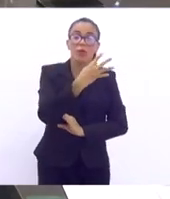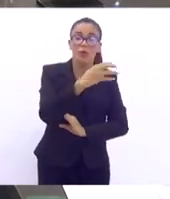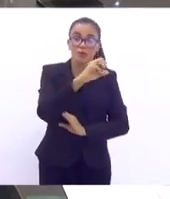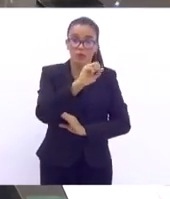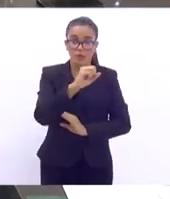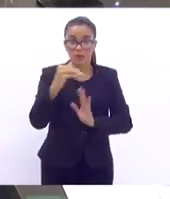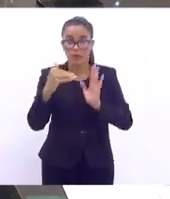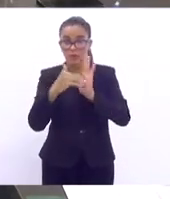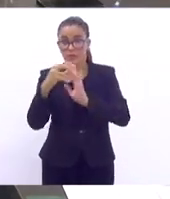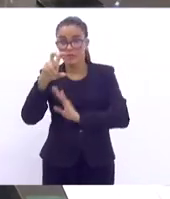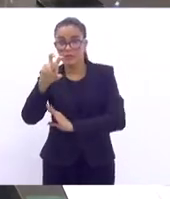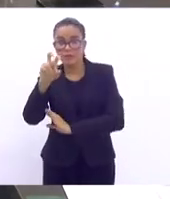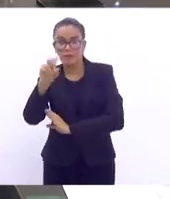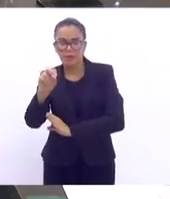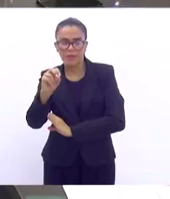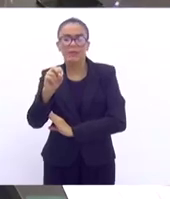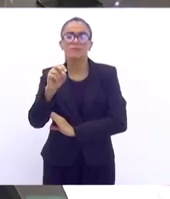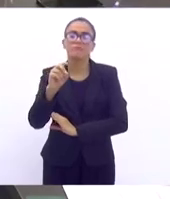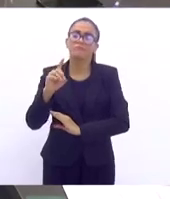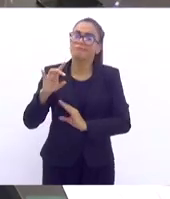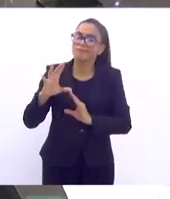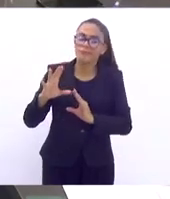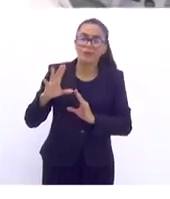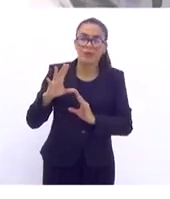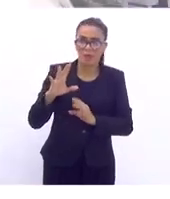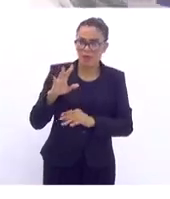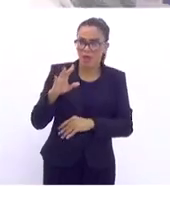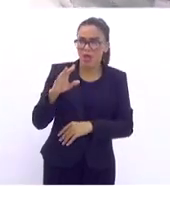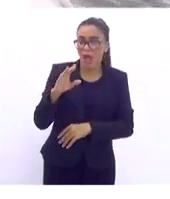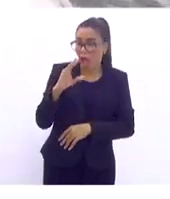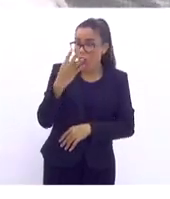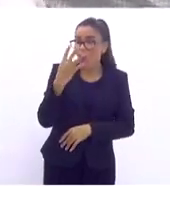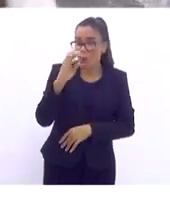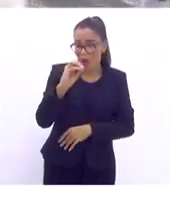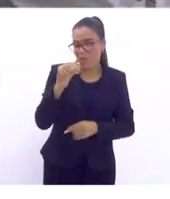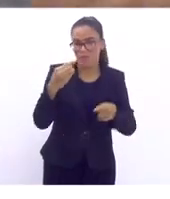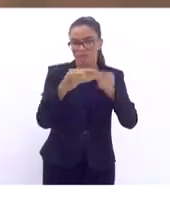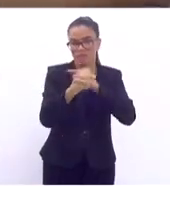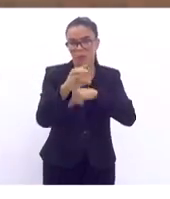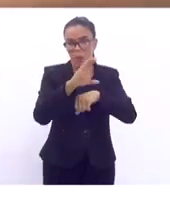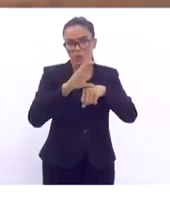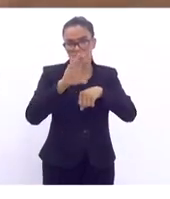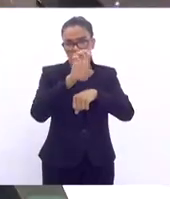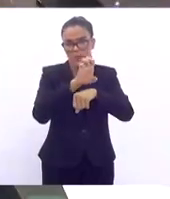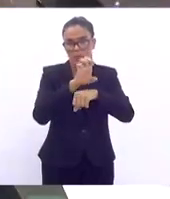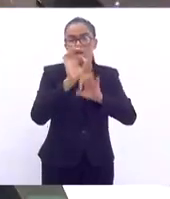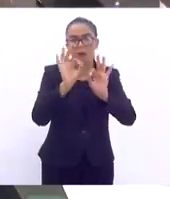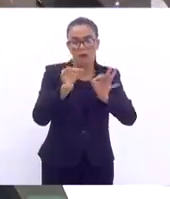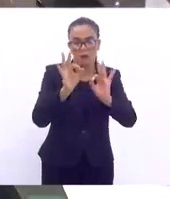58 São todos os projetos que ela é inconstitucionalidade